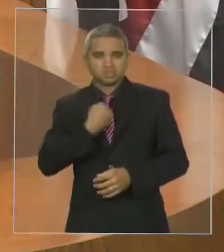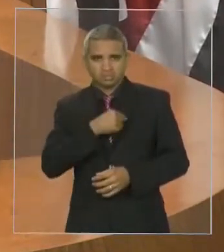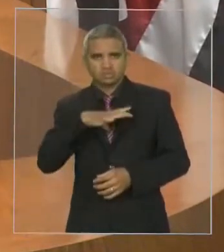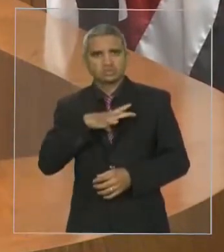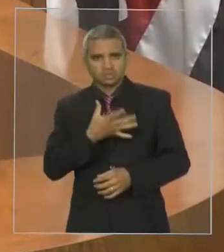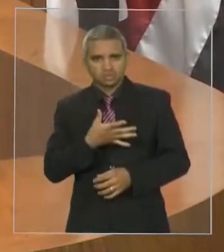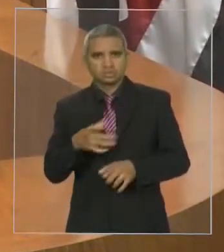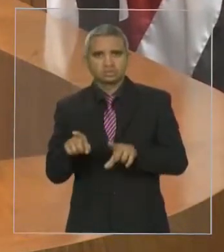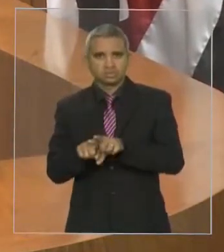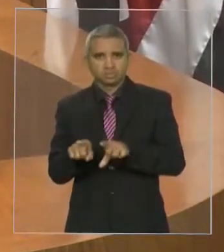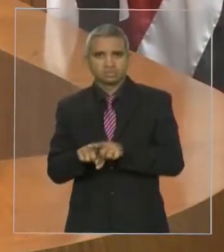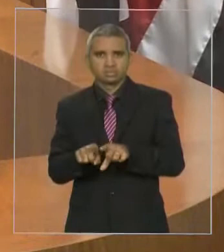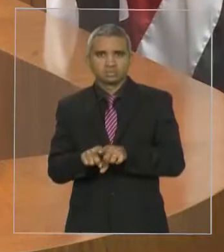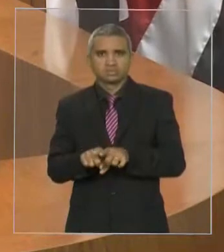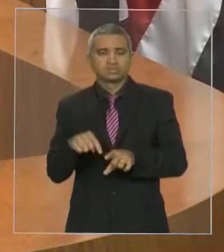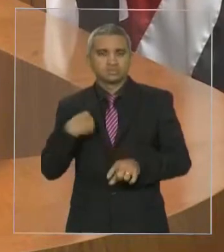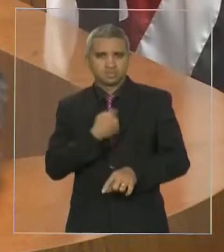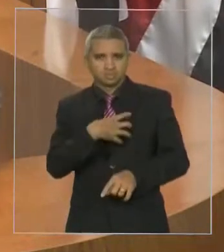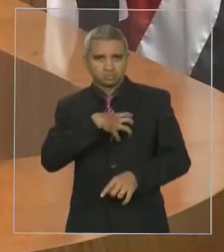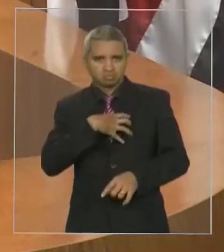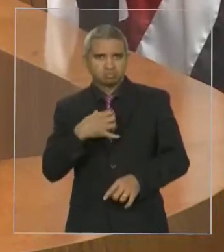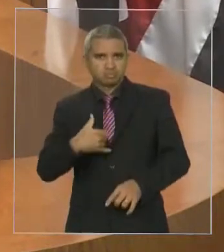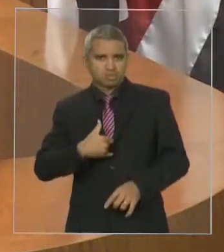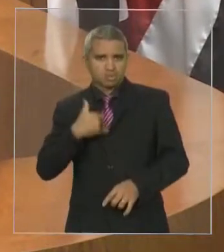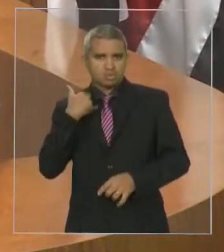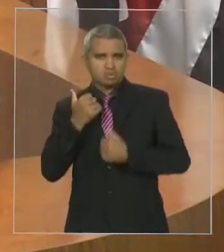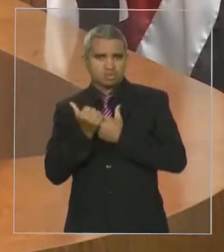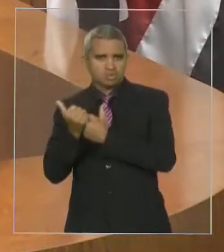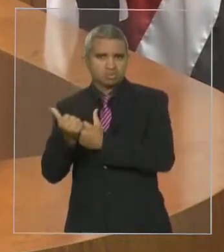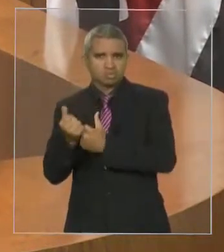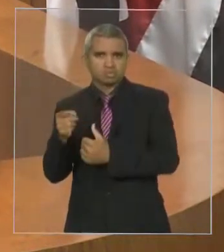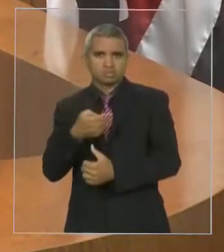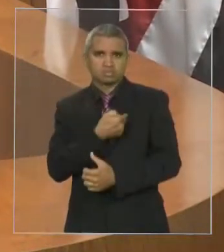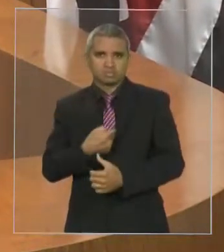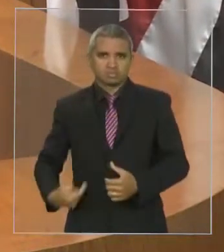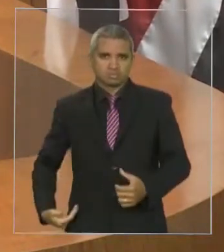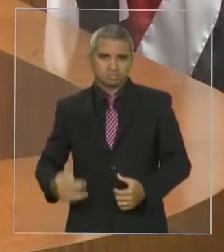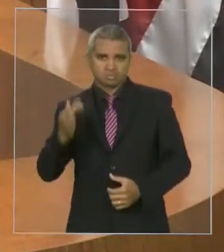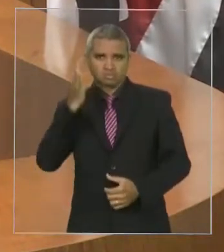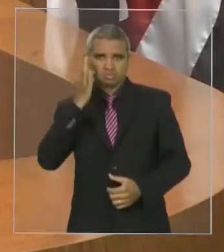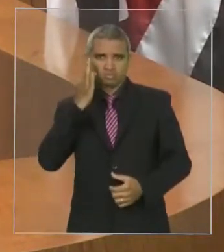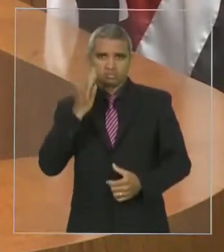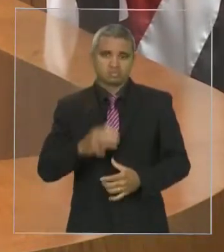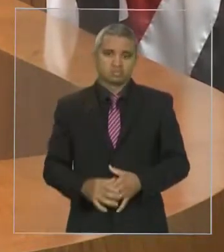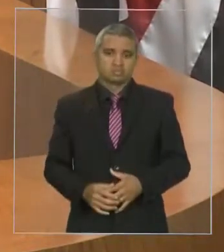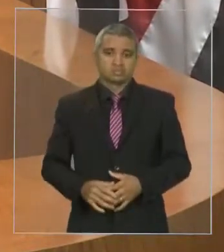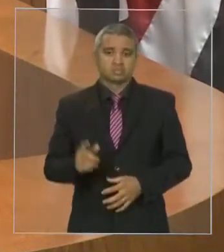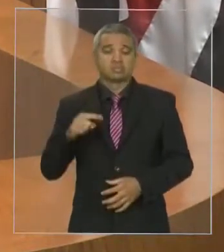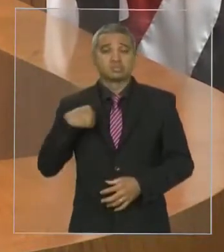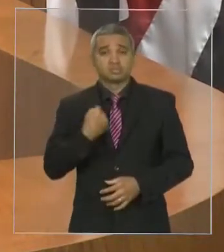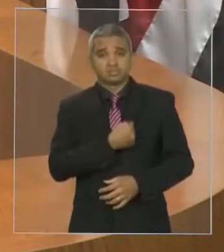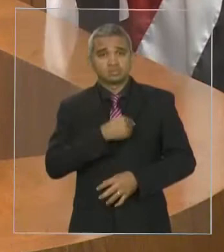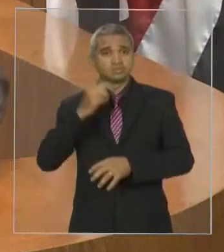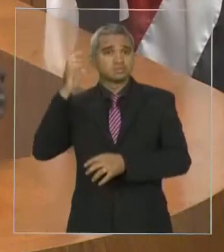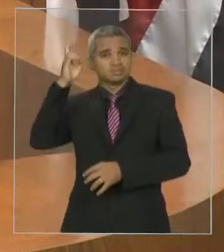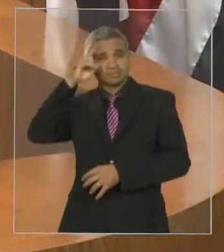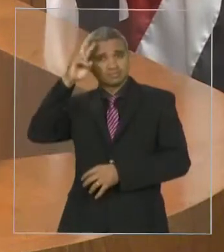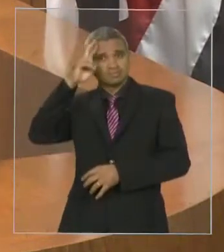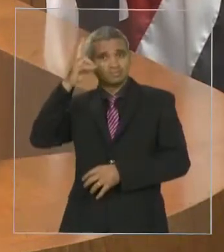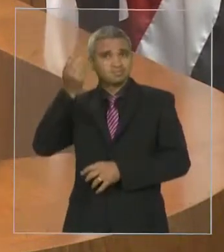nos orgulhamos do governo que ajudamos a construir, porque nós sabemos do que nós ajudamos a libertar o